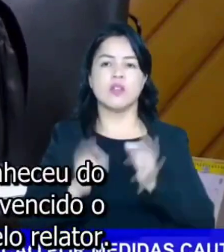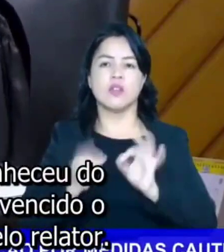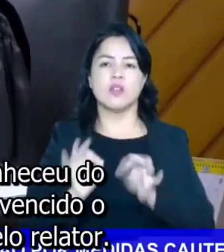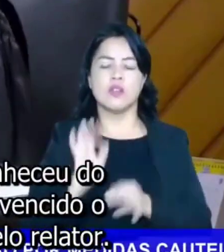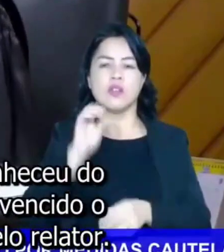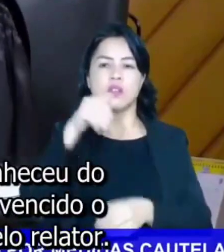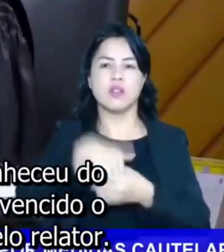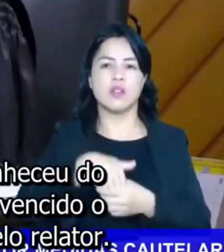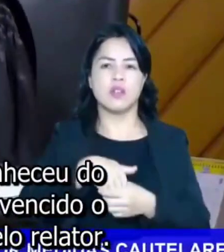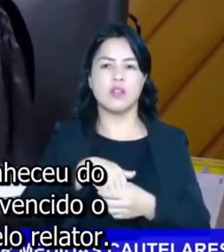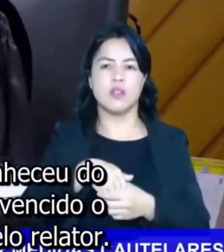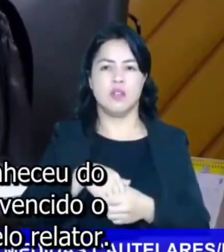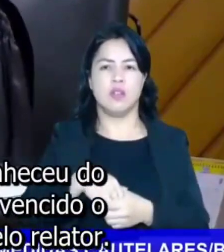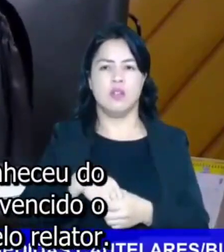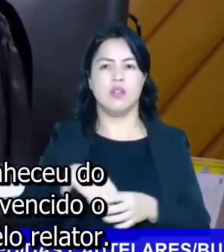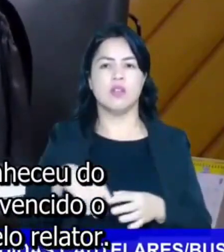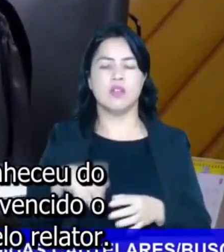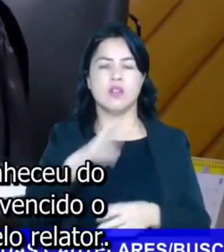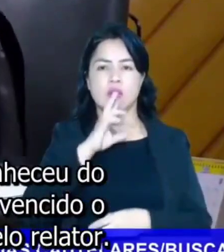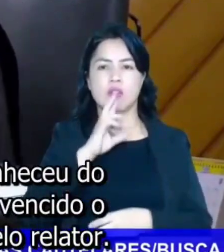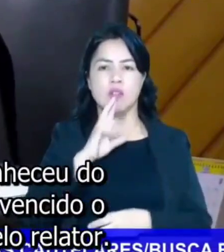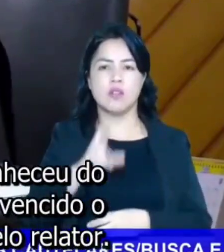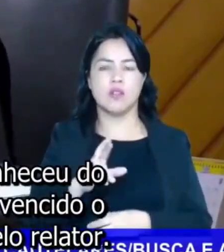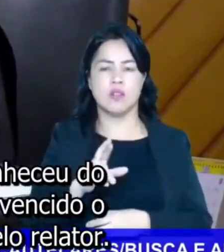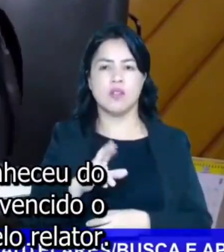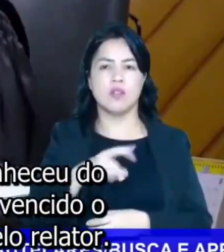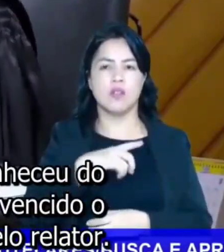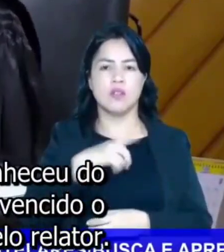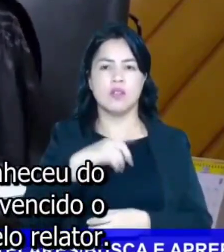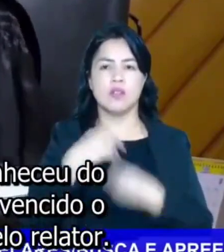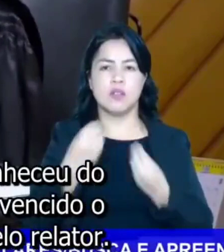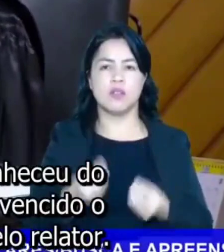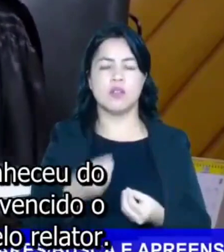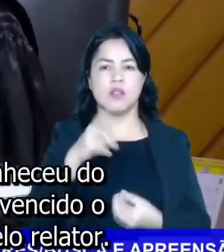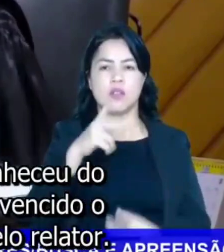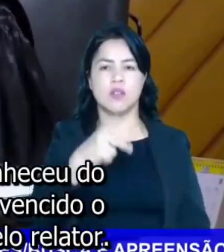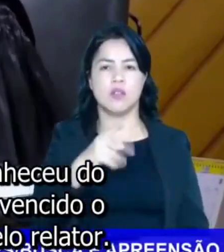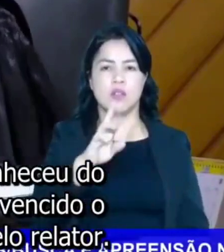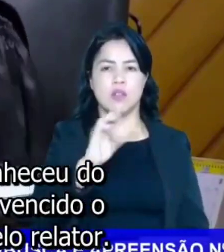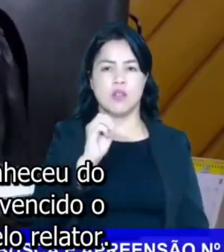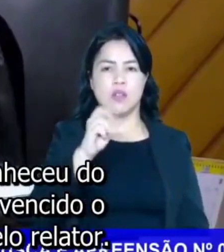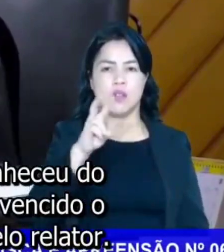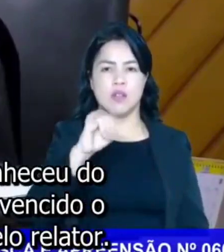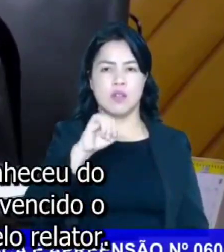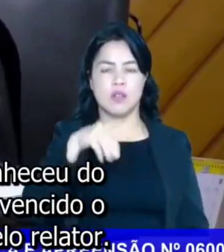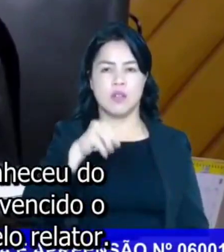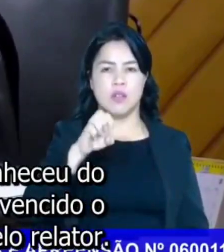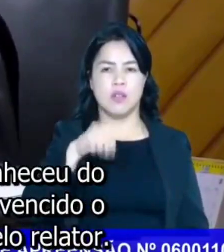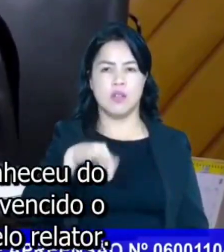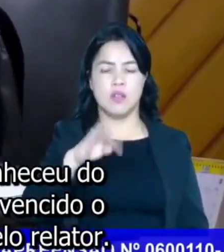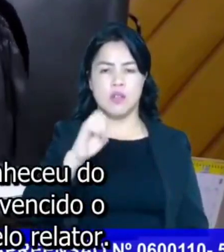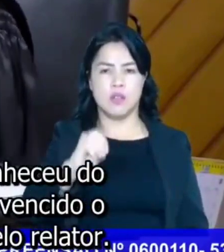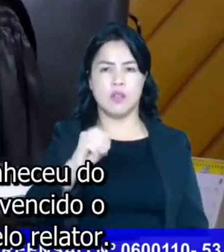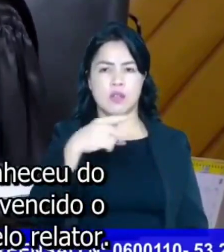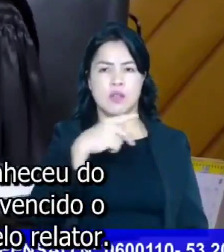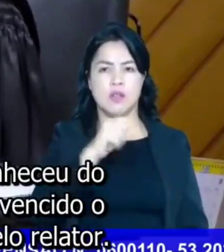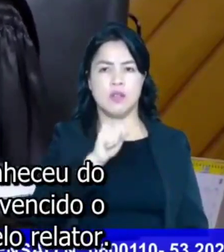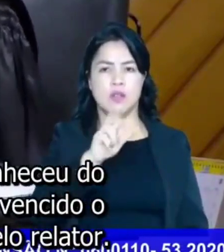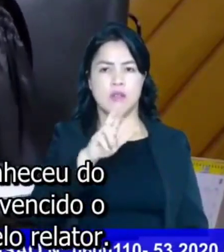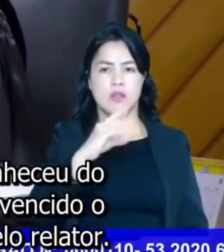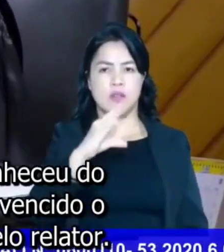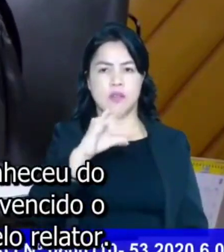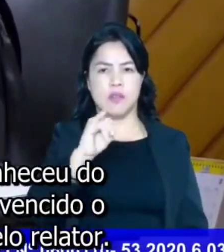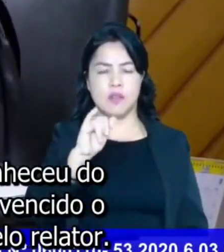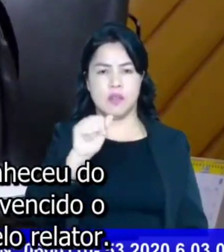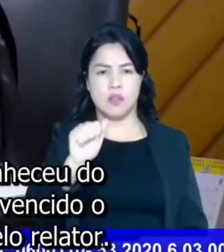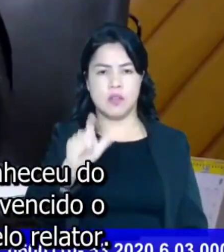conheceu do recurso e, no mérito, deu-lhe provimento parcial, vencido o presidente, tudo